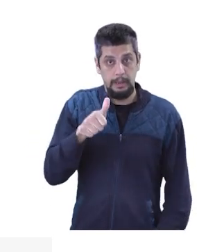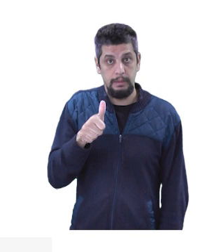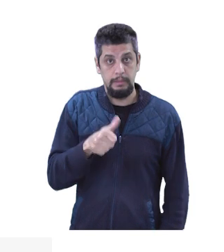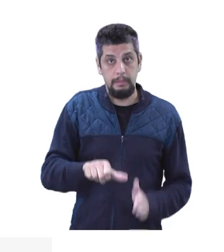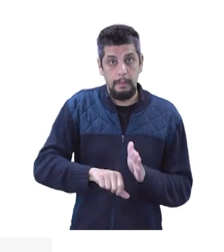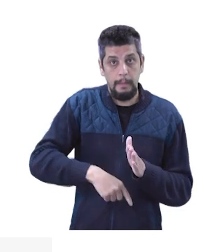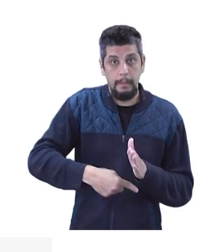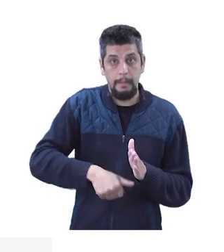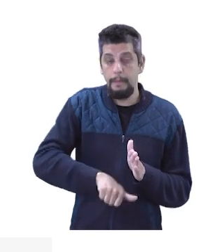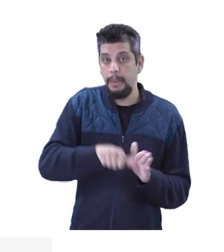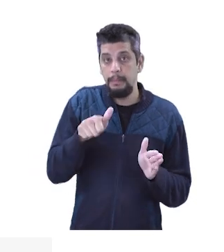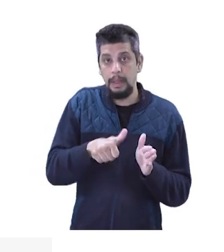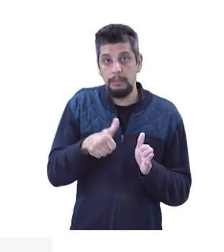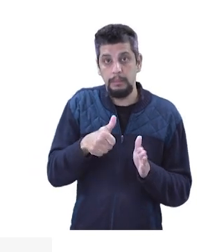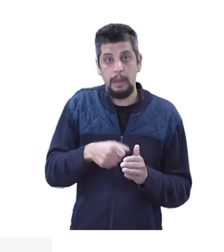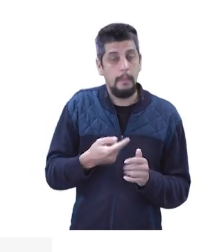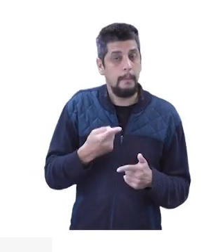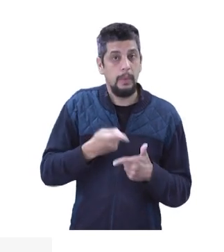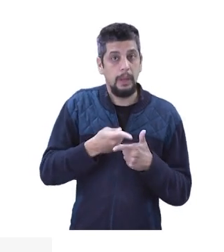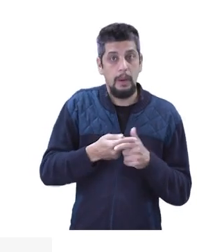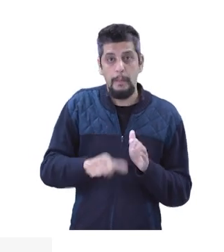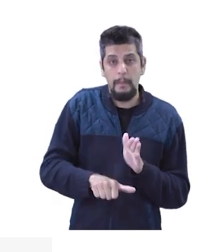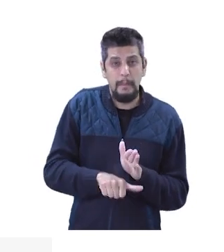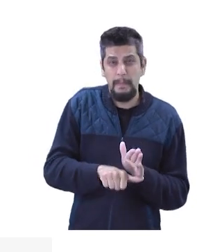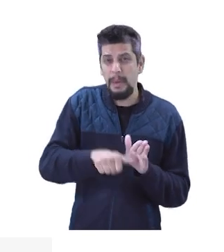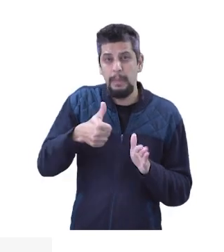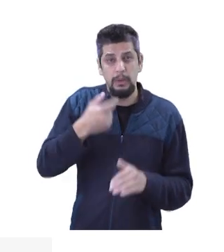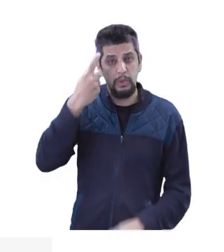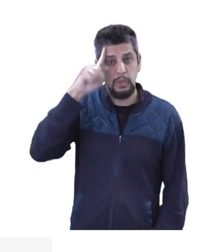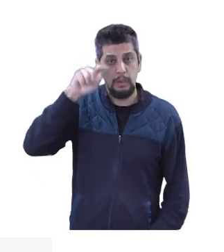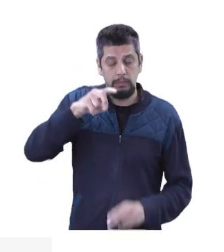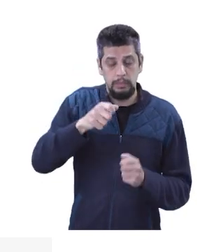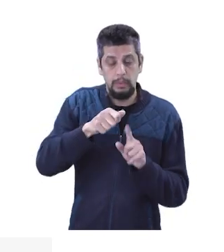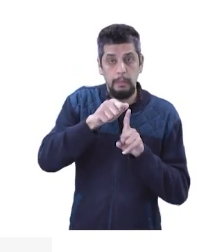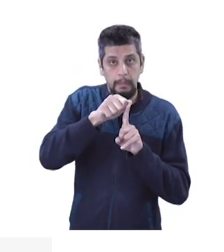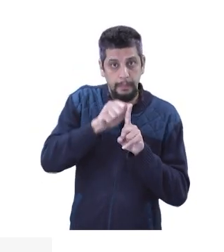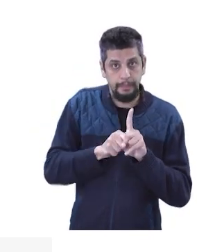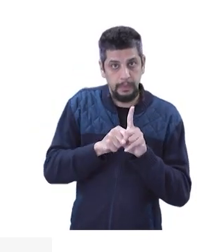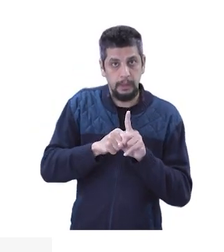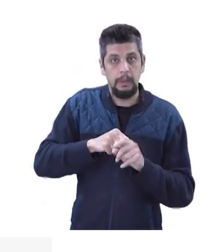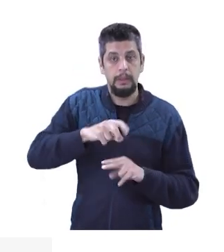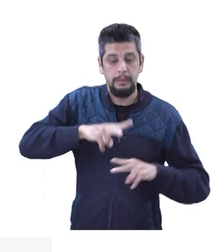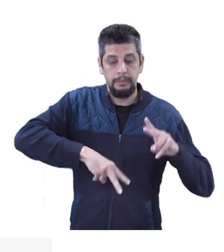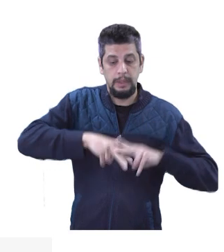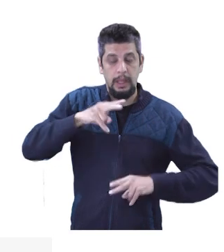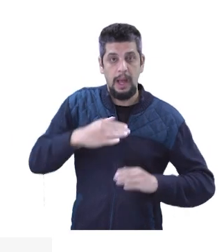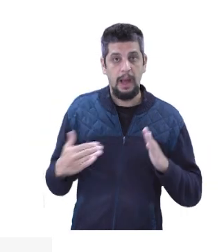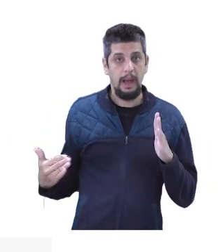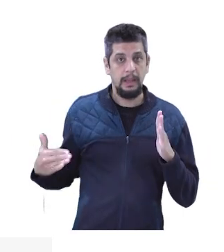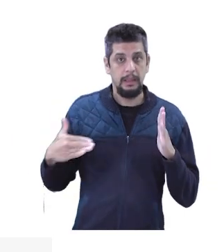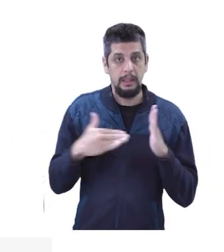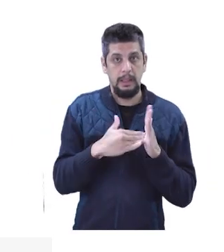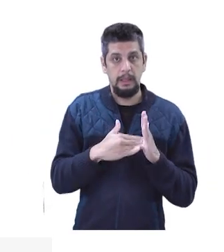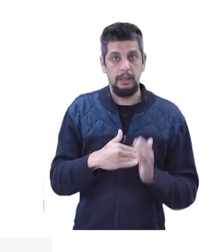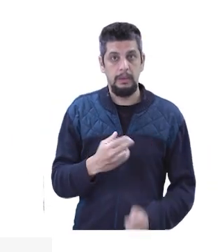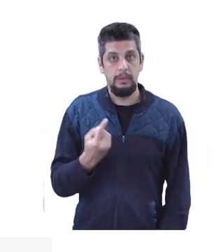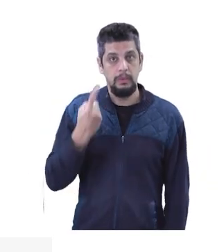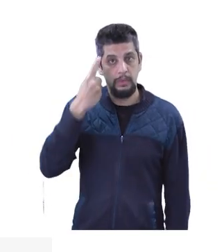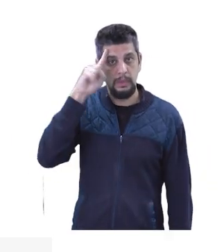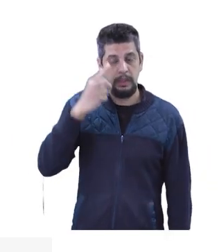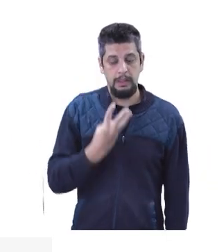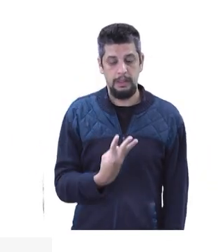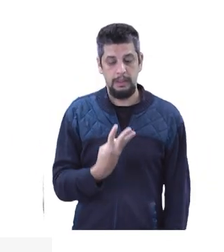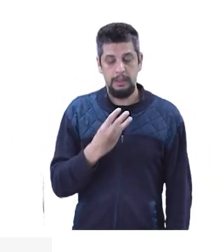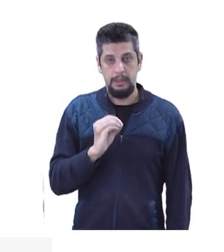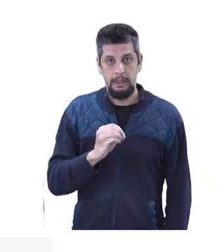for contar dia 1, que a gente também chama de dia 1º, porque é o primeiro dia do mês, né? Do dia 1